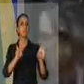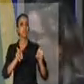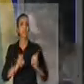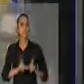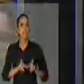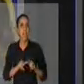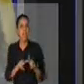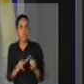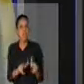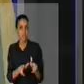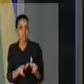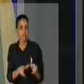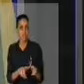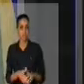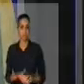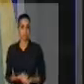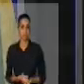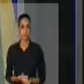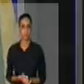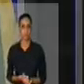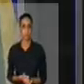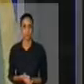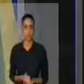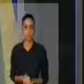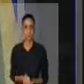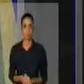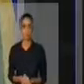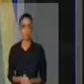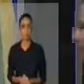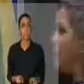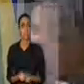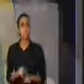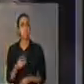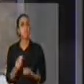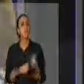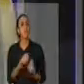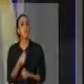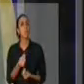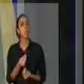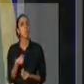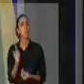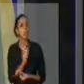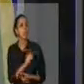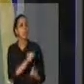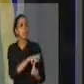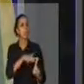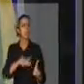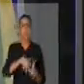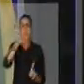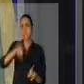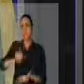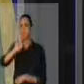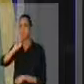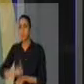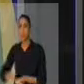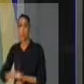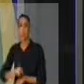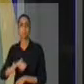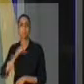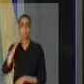do câncer. E como nós, como indivíduos, como cidadãos, como gestores,